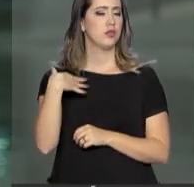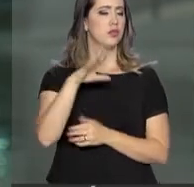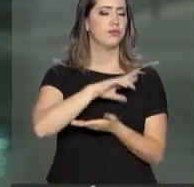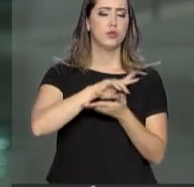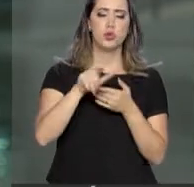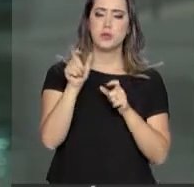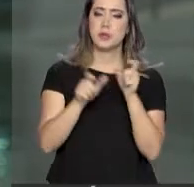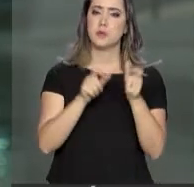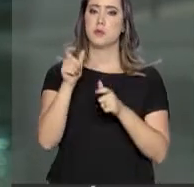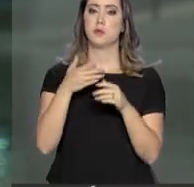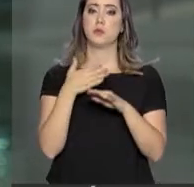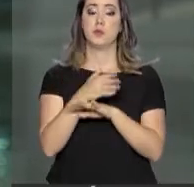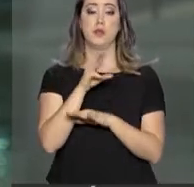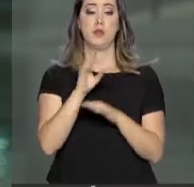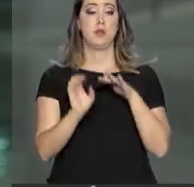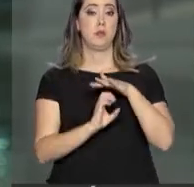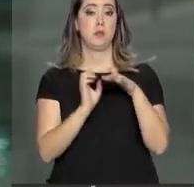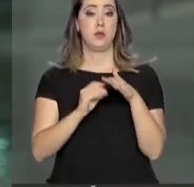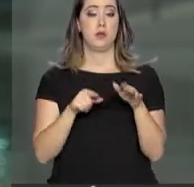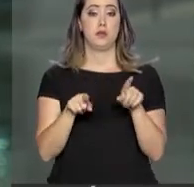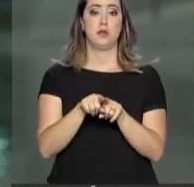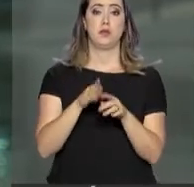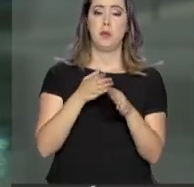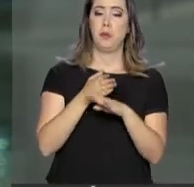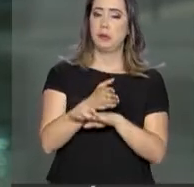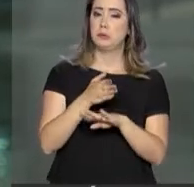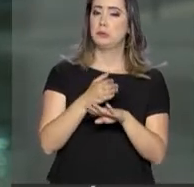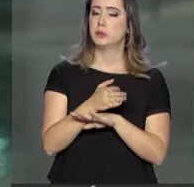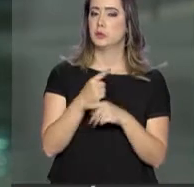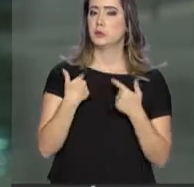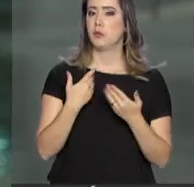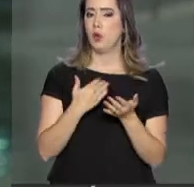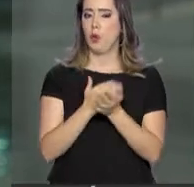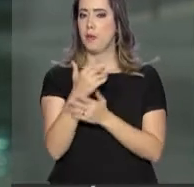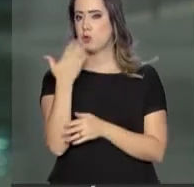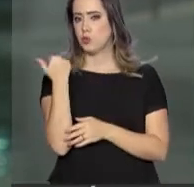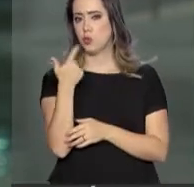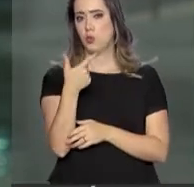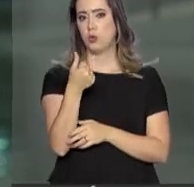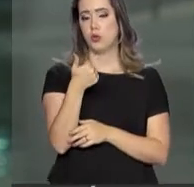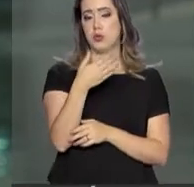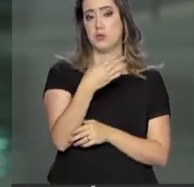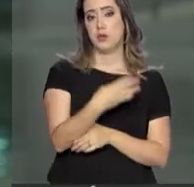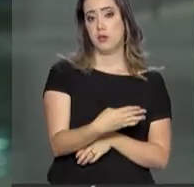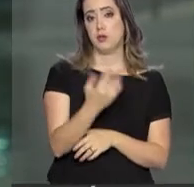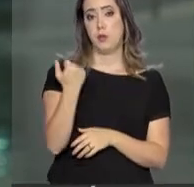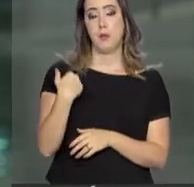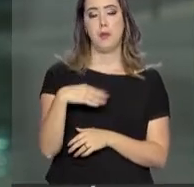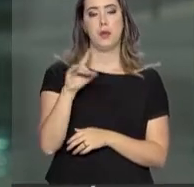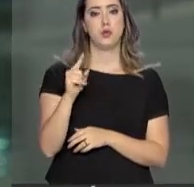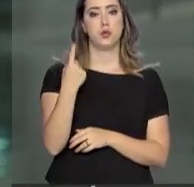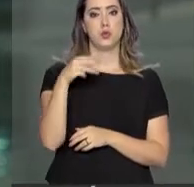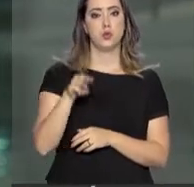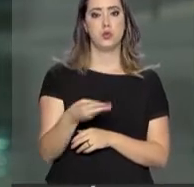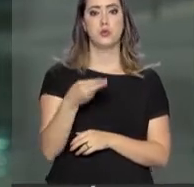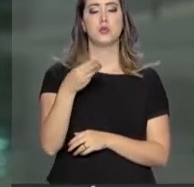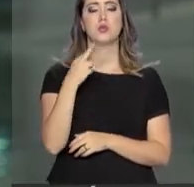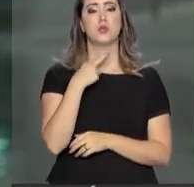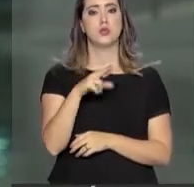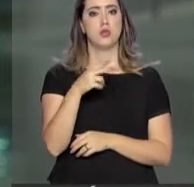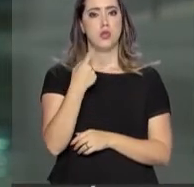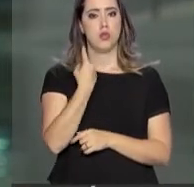empresas cadastradas desde que foi criada em 2014 mais de 1 milhão de reclamações já foram